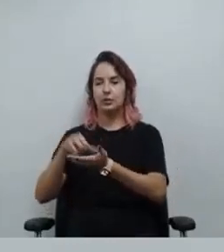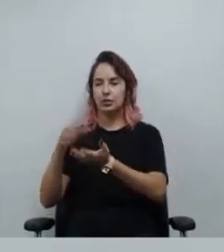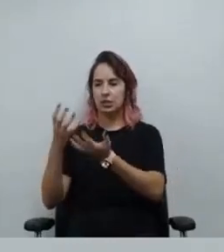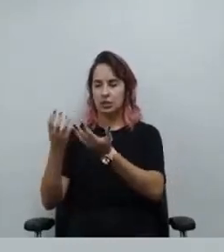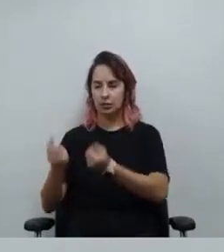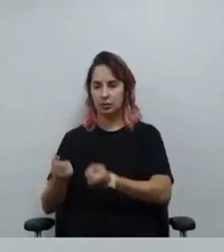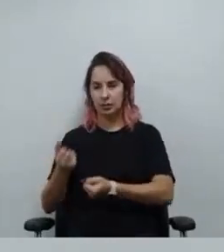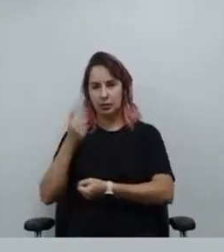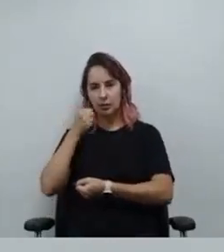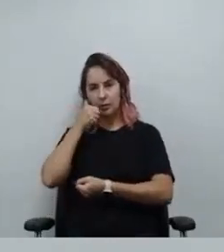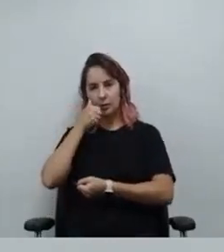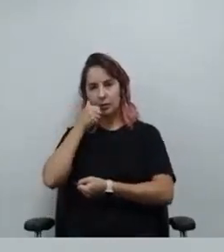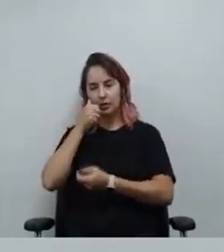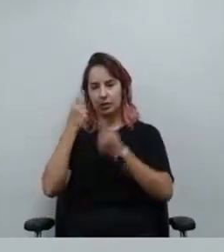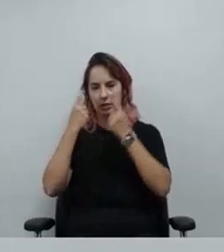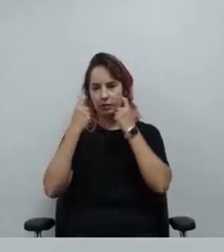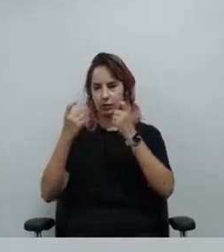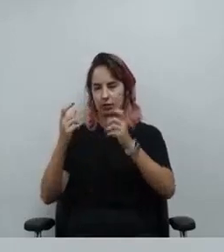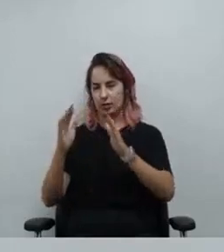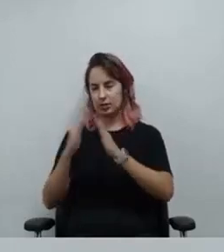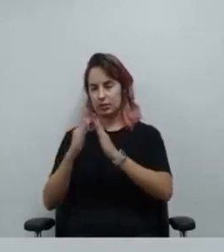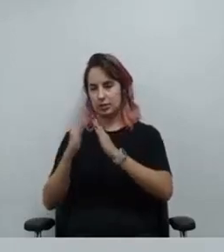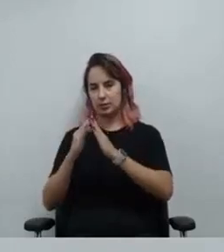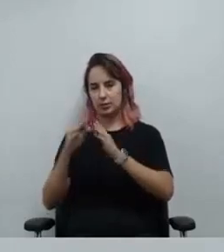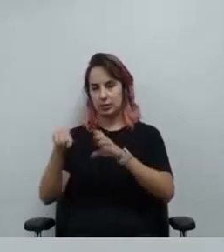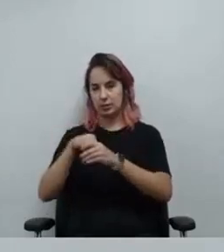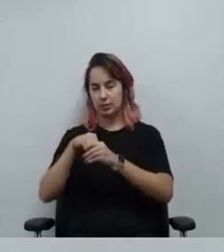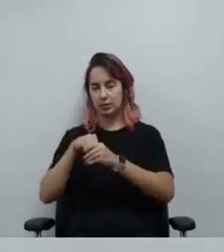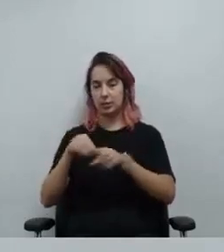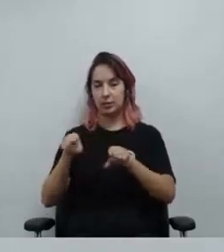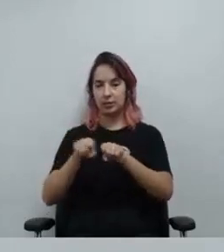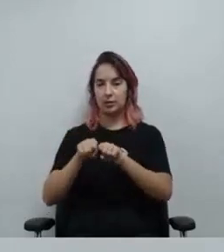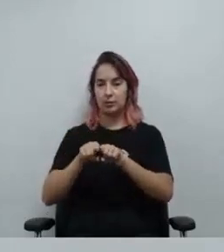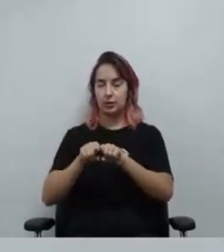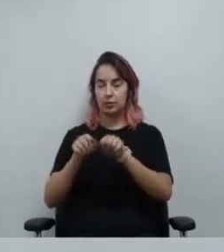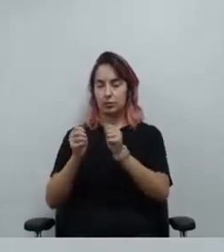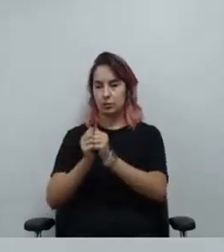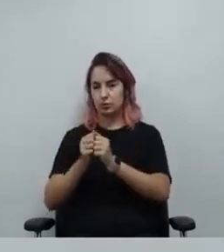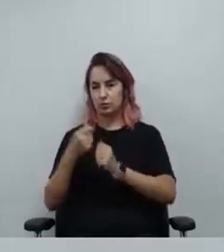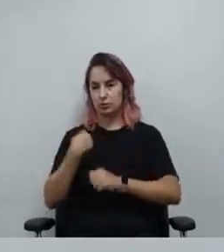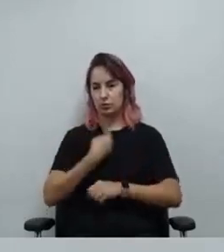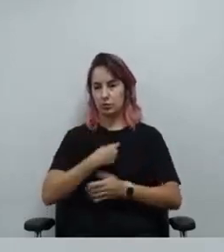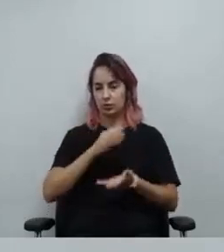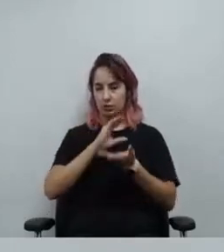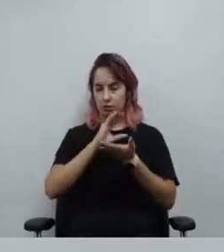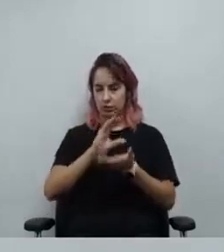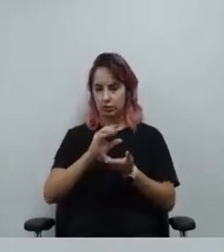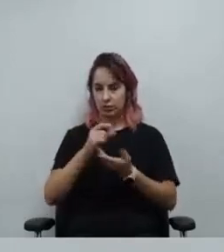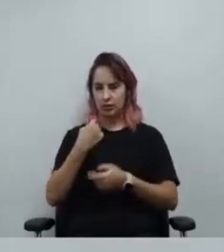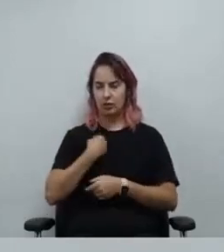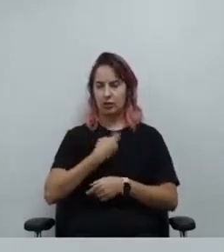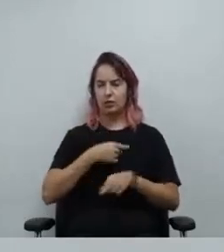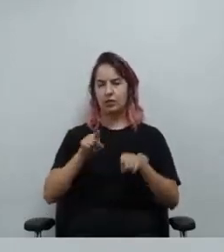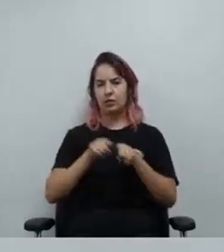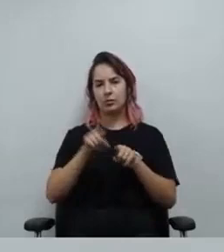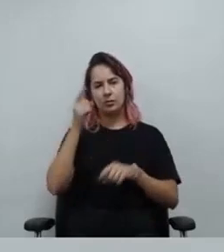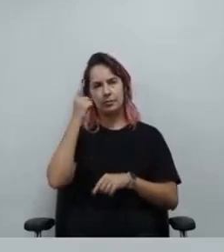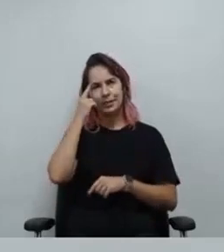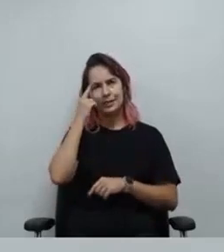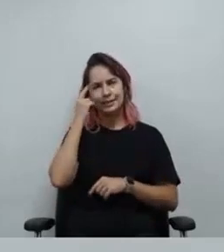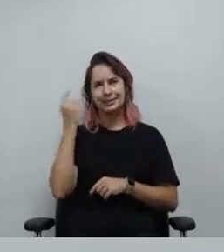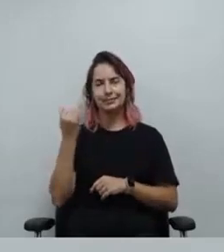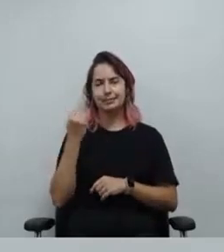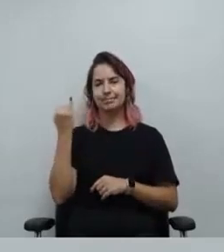acolhida para mulheres em situação de violência doméstica, que também é coordenado por uma das nossas conselheiras. Também pensamos, né, na importância